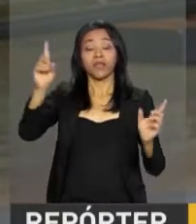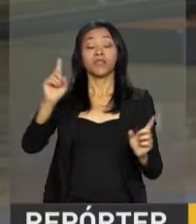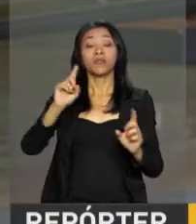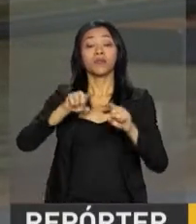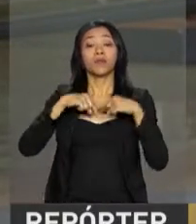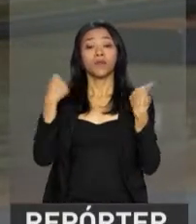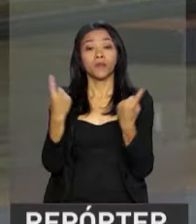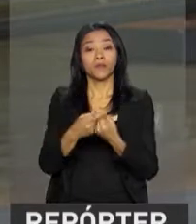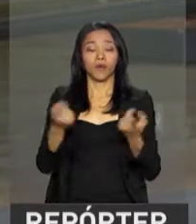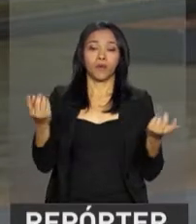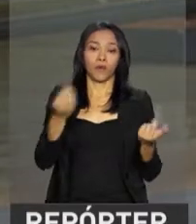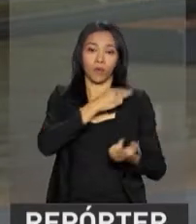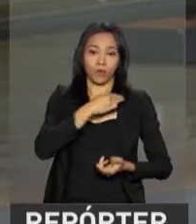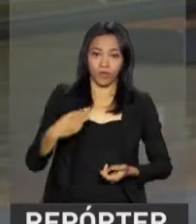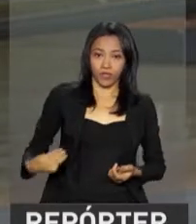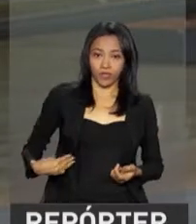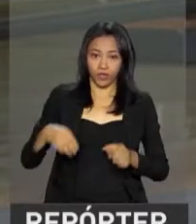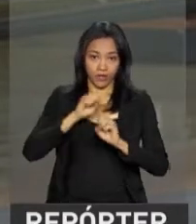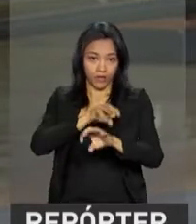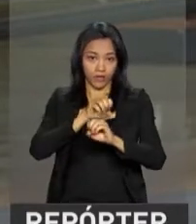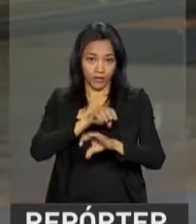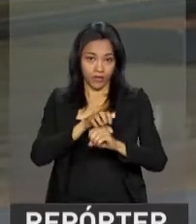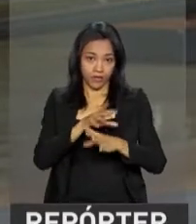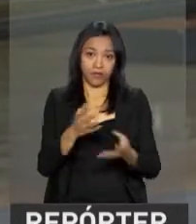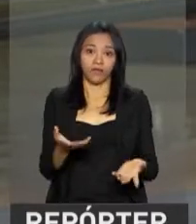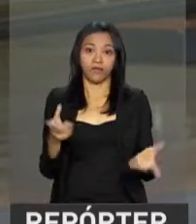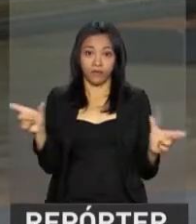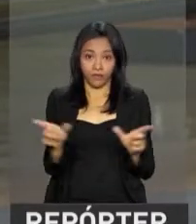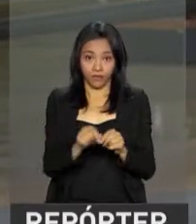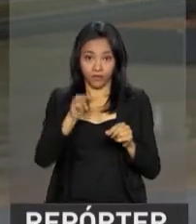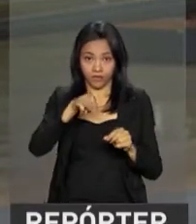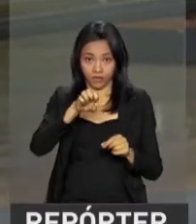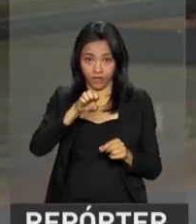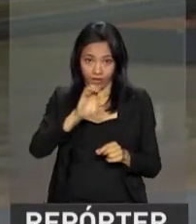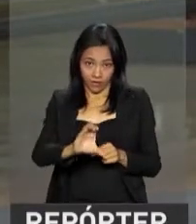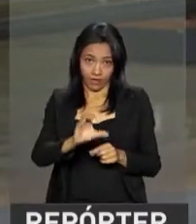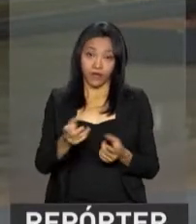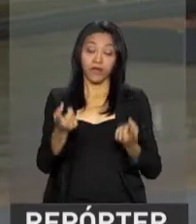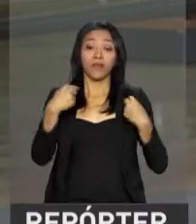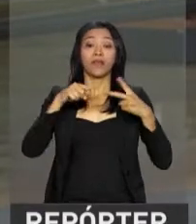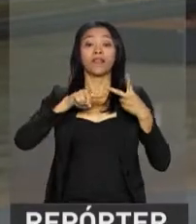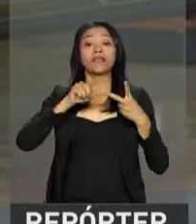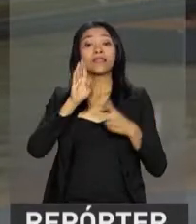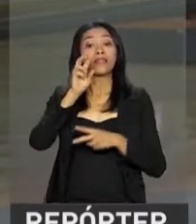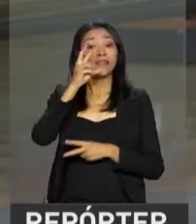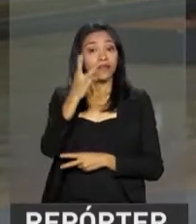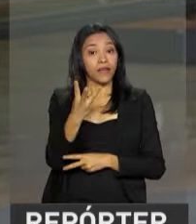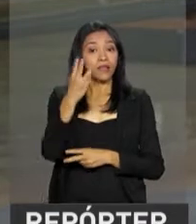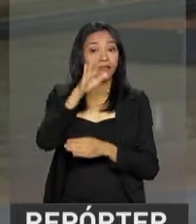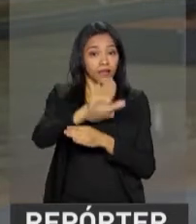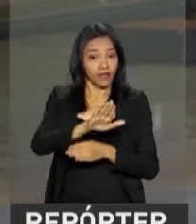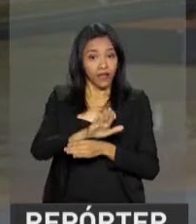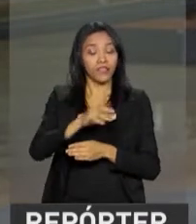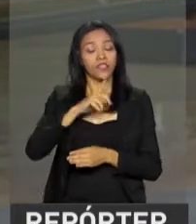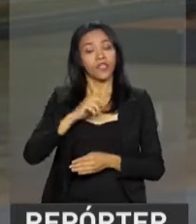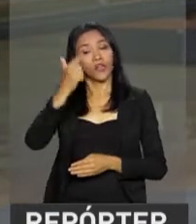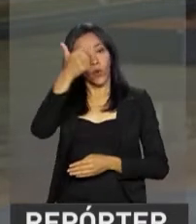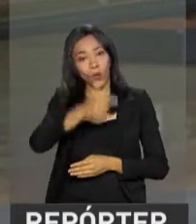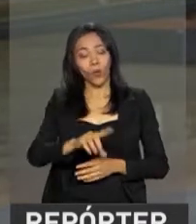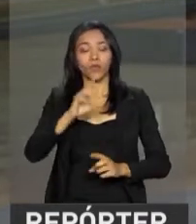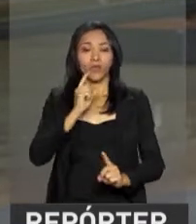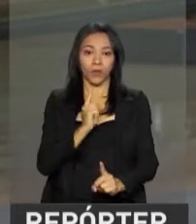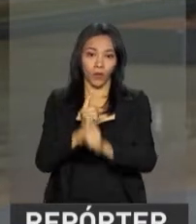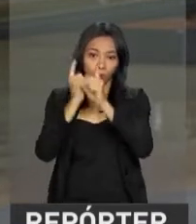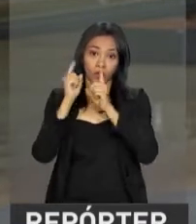mendonça filho aqui no palácio do planalto e às três horas da tarde o encontro será com executivos da montadora